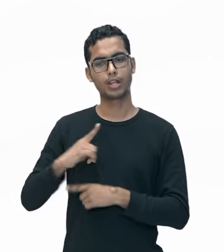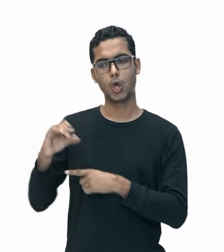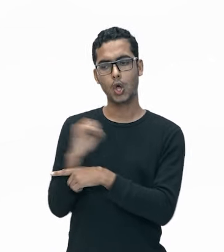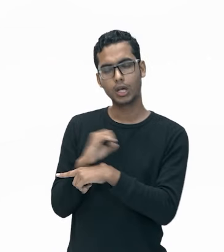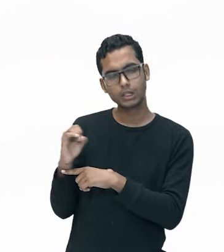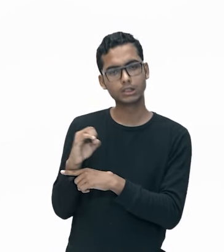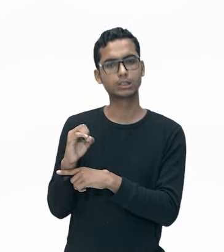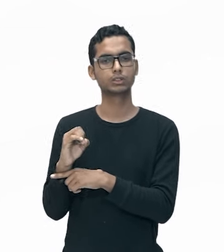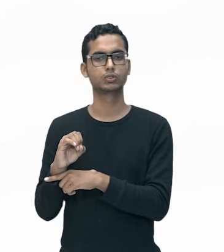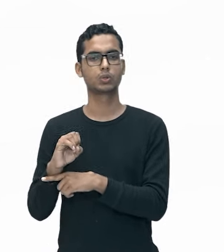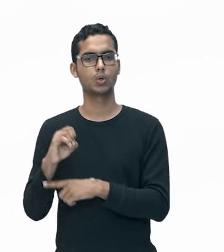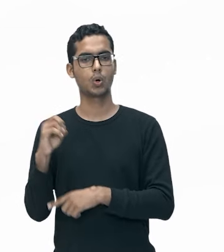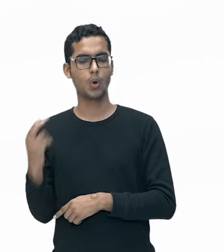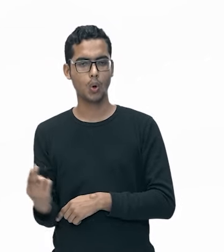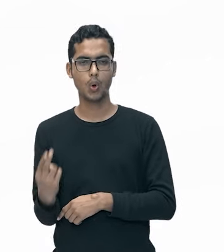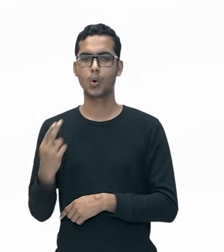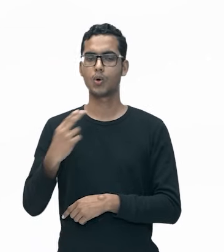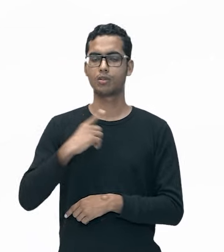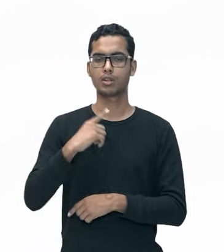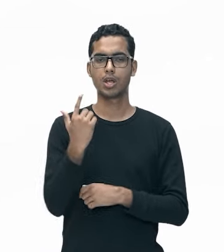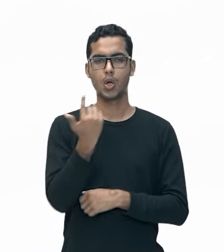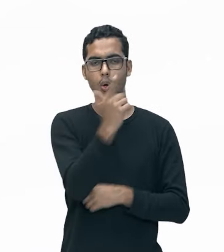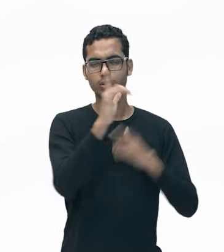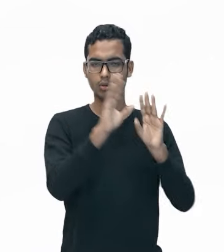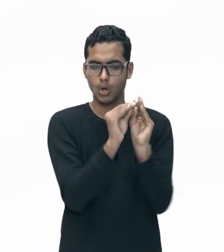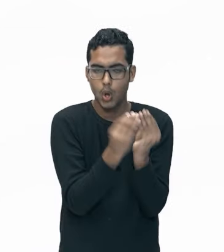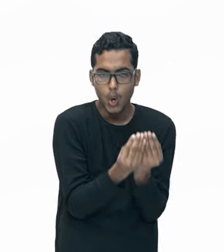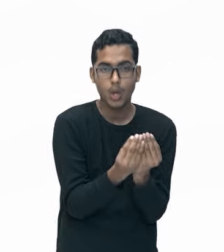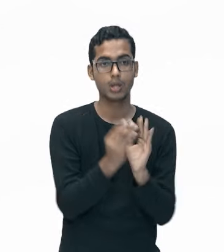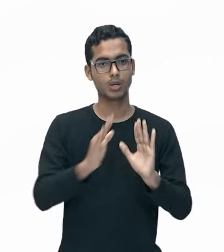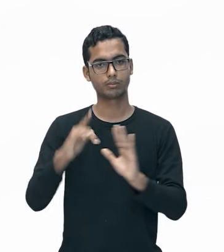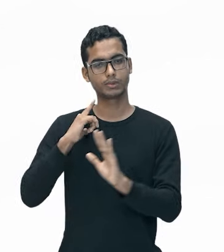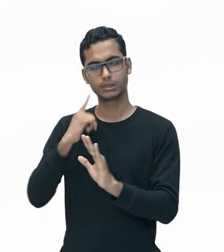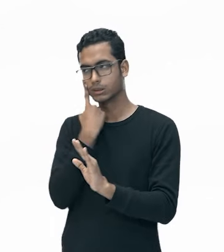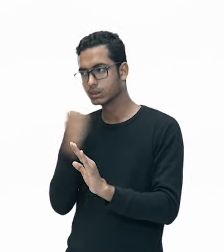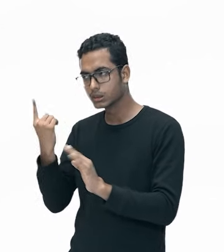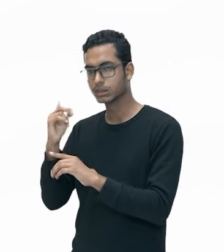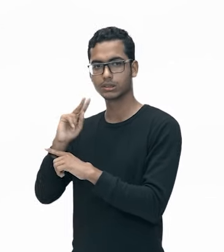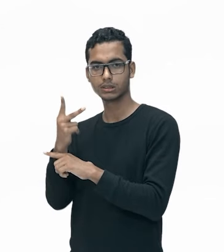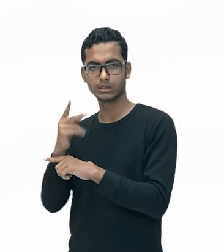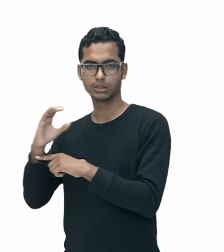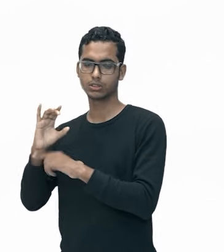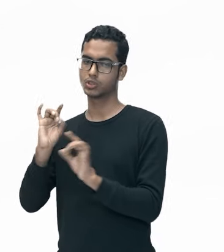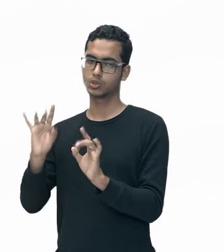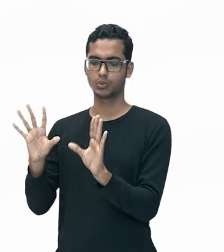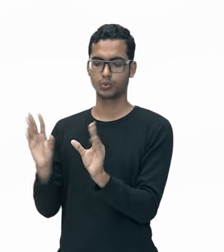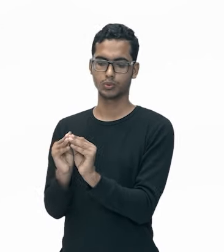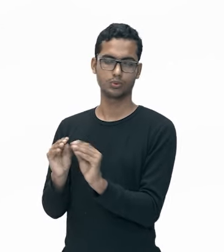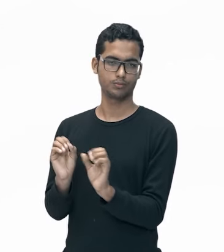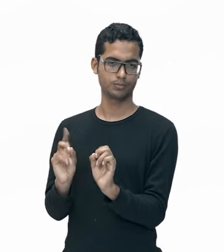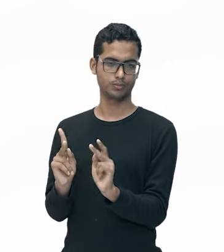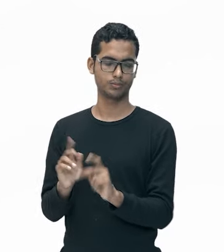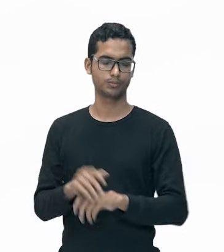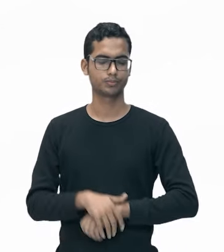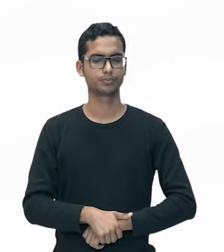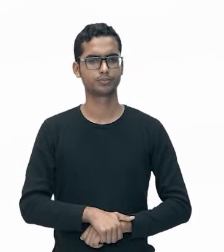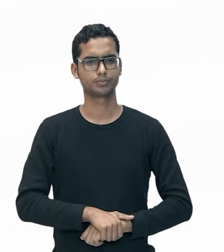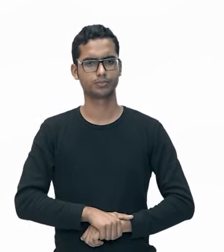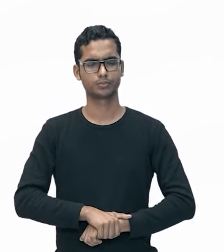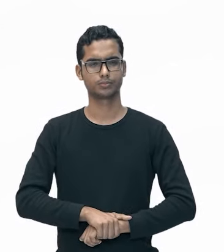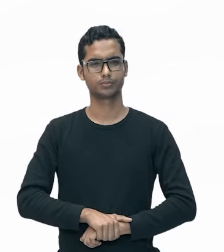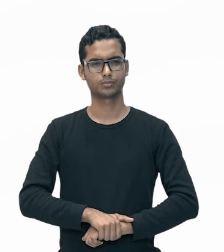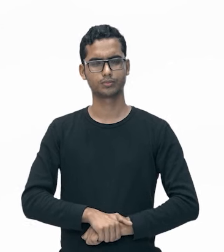tá para ser hidrocarbonetos tem que ter carbono e hidrogênio apenas Ok E aí dentro dessa